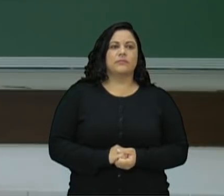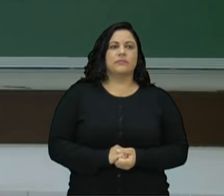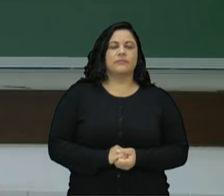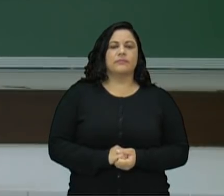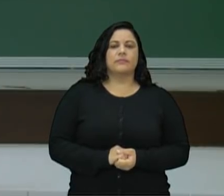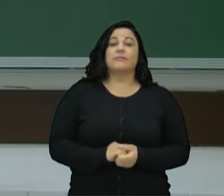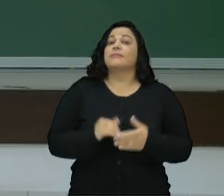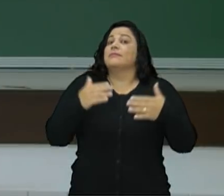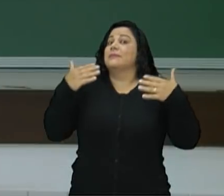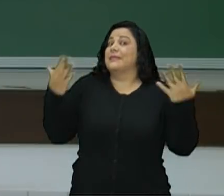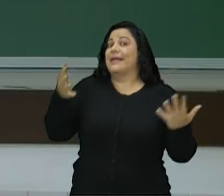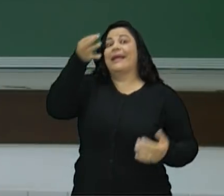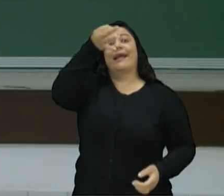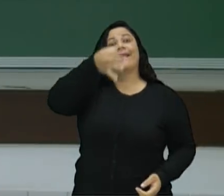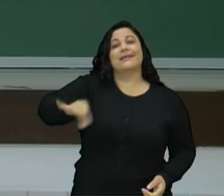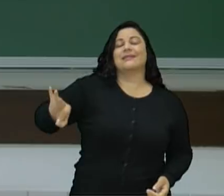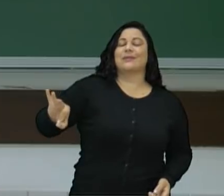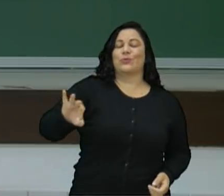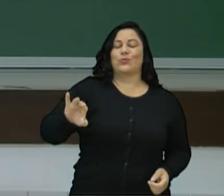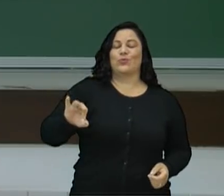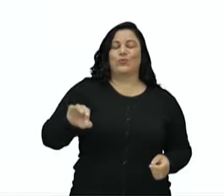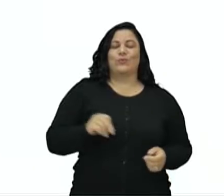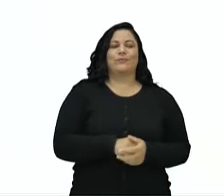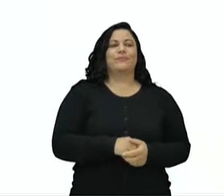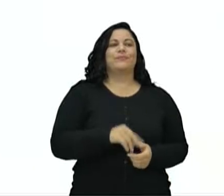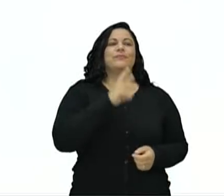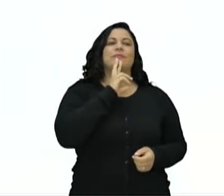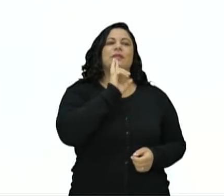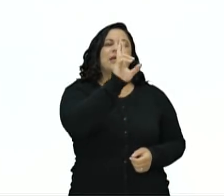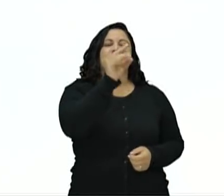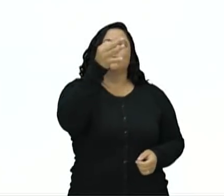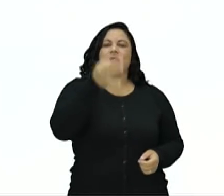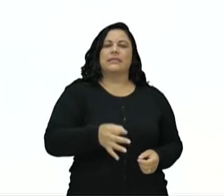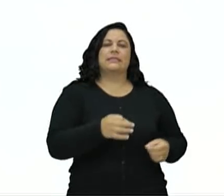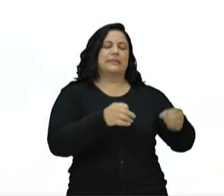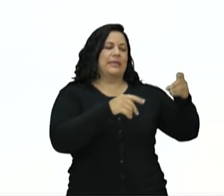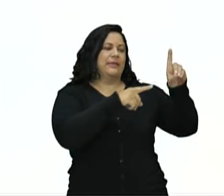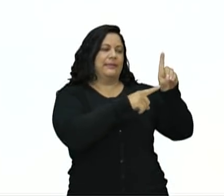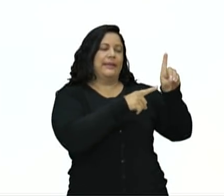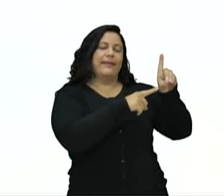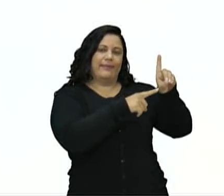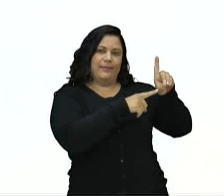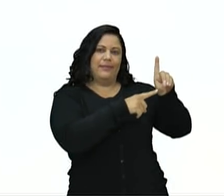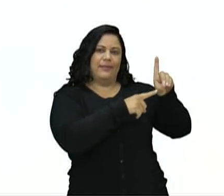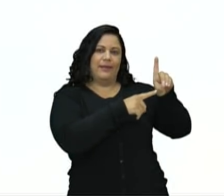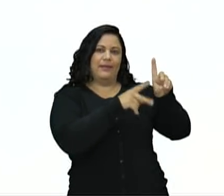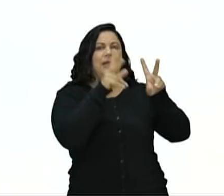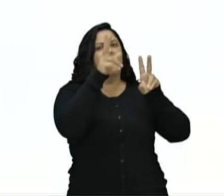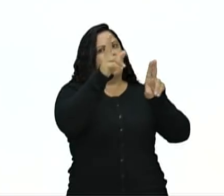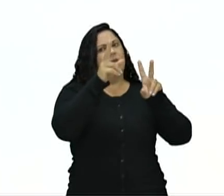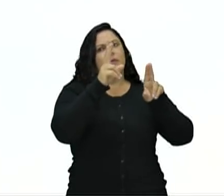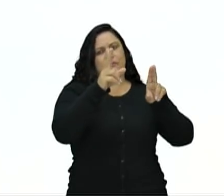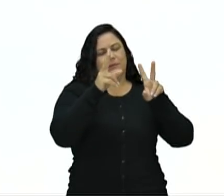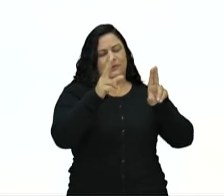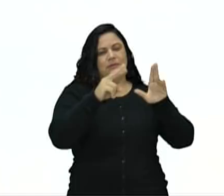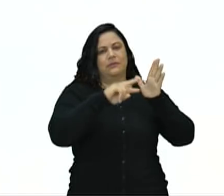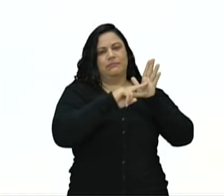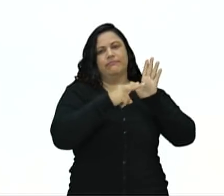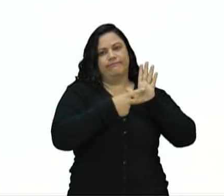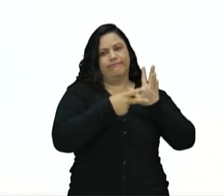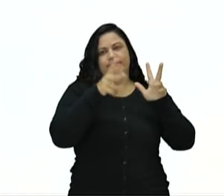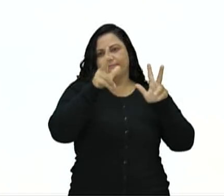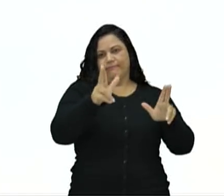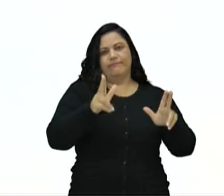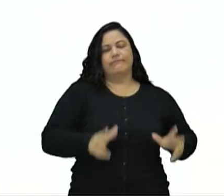E aí, galera, acertou quem marcou a letra D, né? Epifania, nesse contexto, é a mesma coisa que descobrir-se, né? Tem o mesmo sentido. Mais